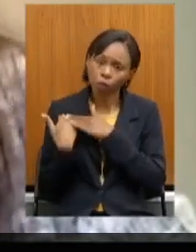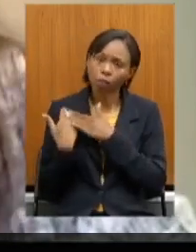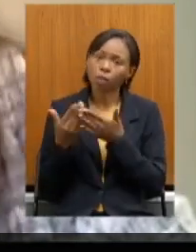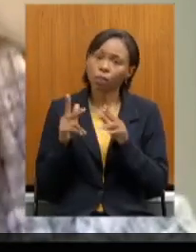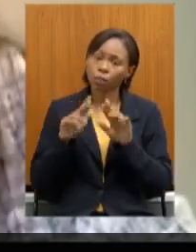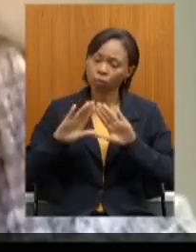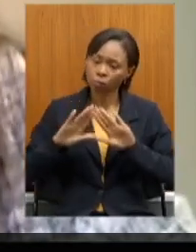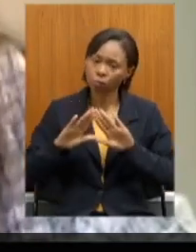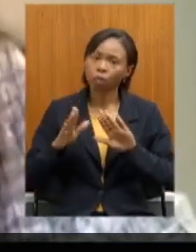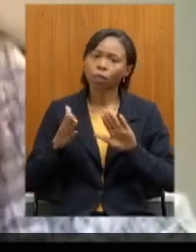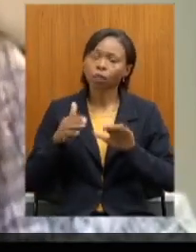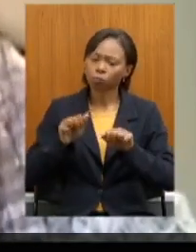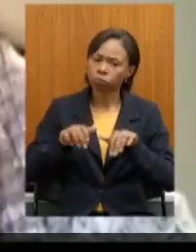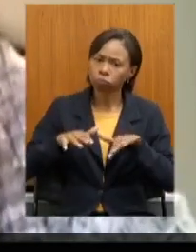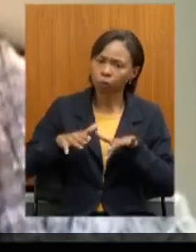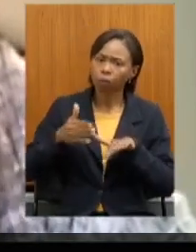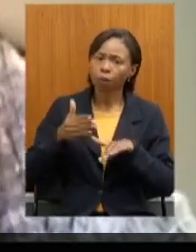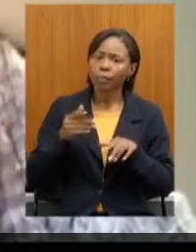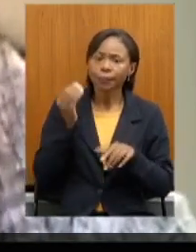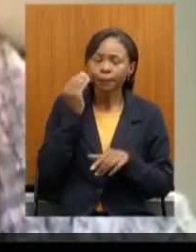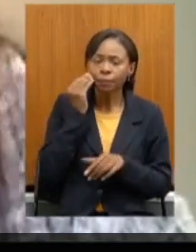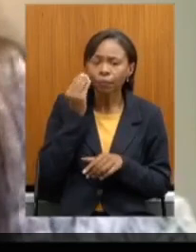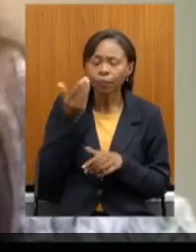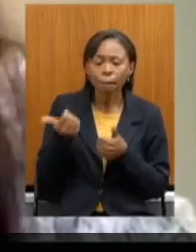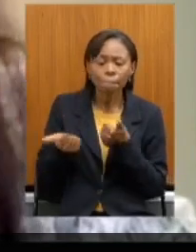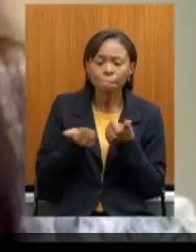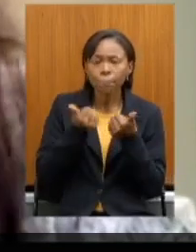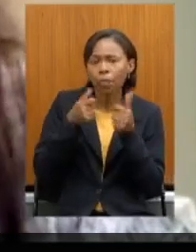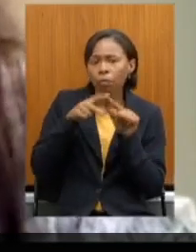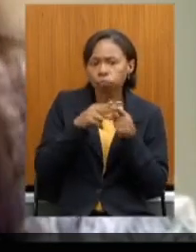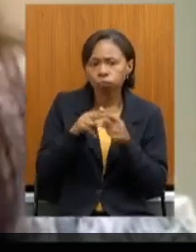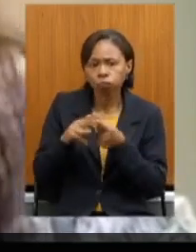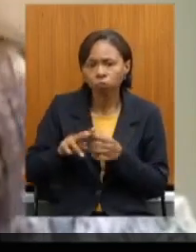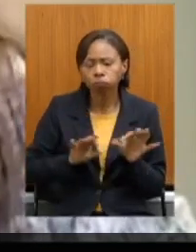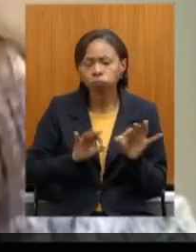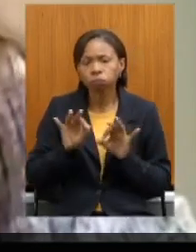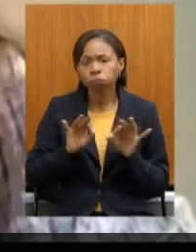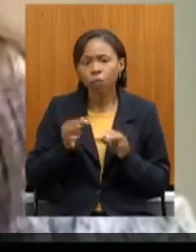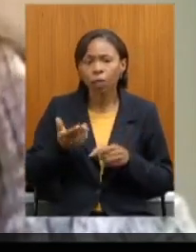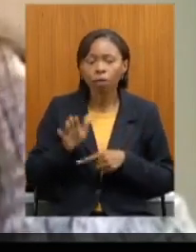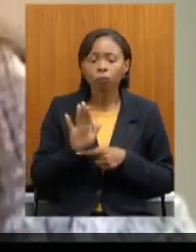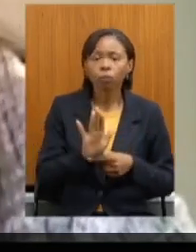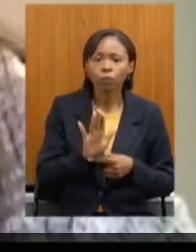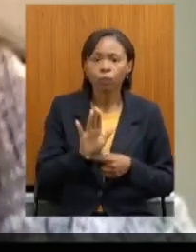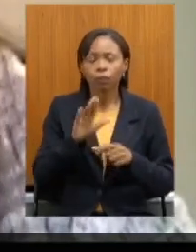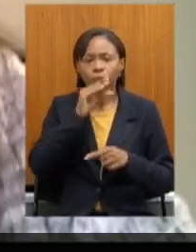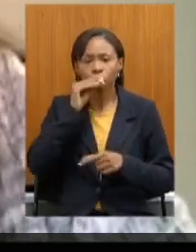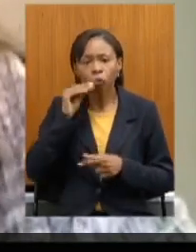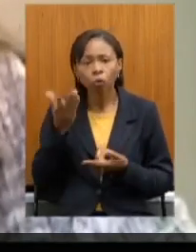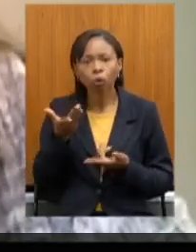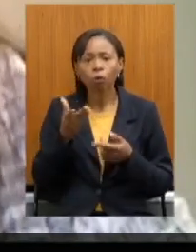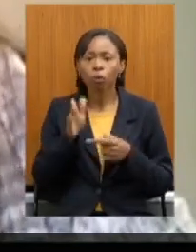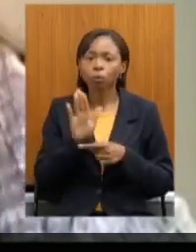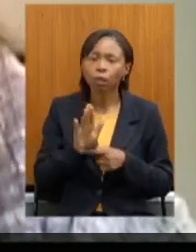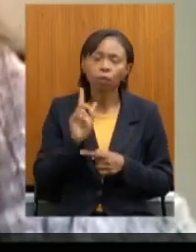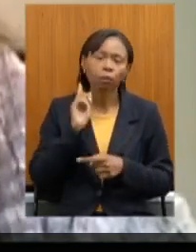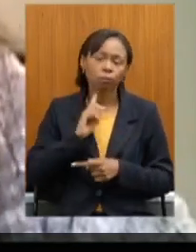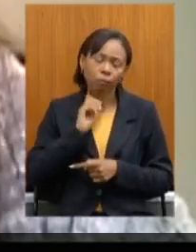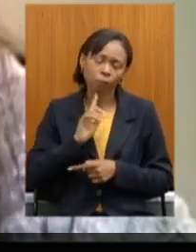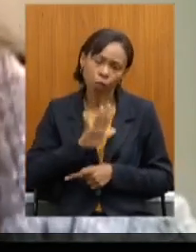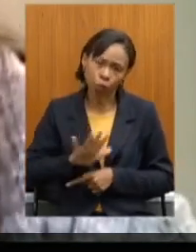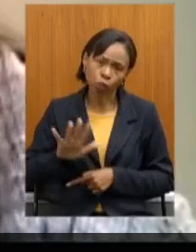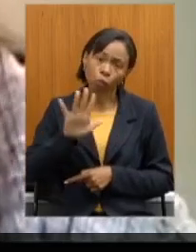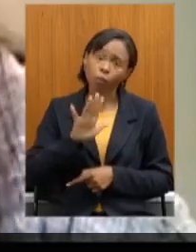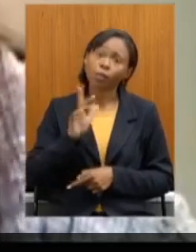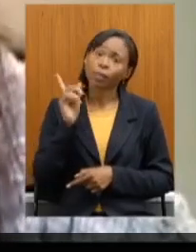tem que buscar atender os servidores e atender toda a Minas Gerais. É um trabalho árduo, difícil, mas eu acho que nós, como parlamentares,